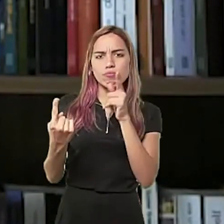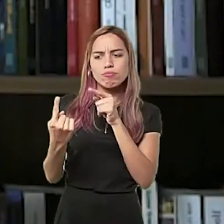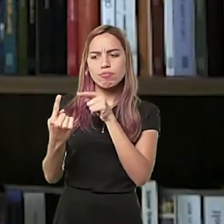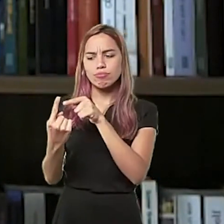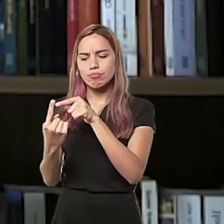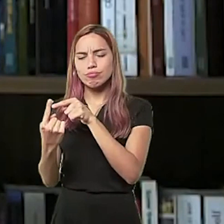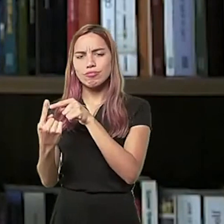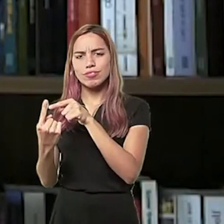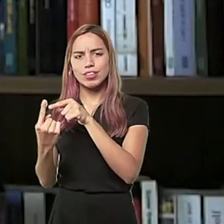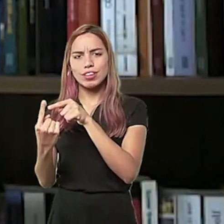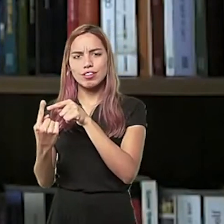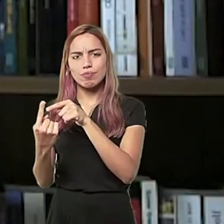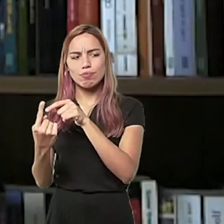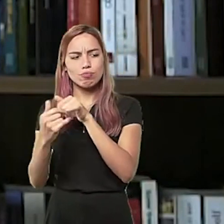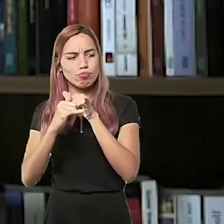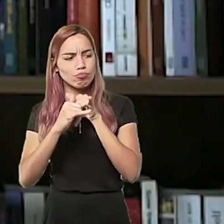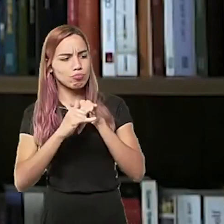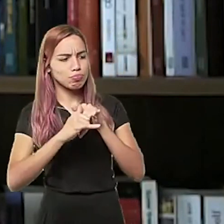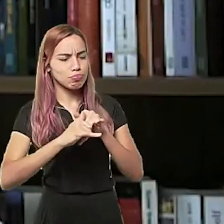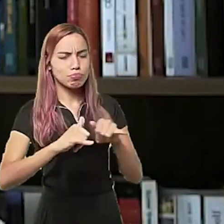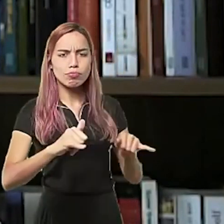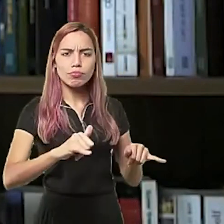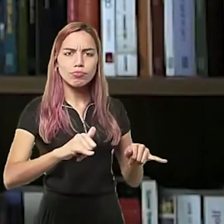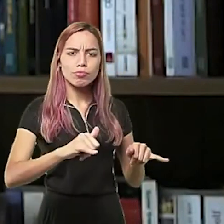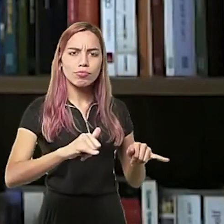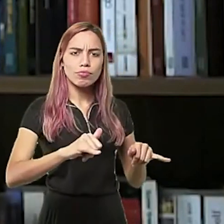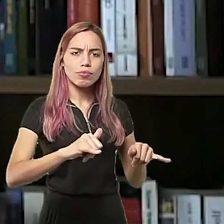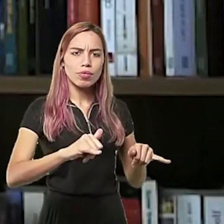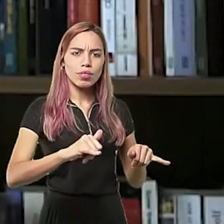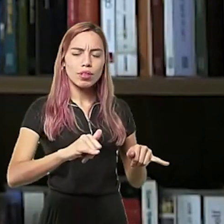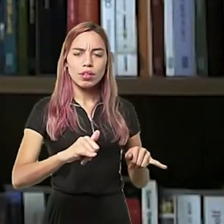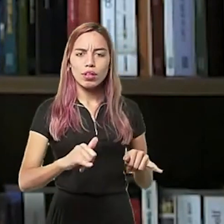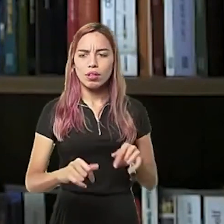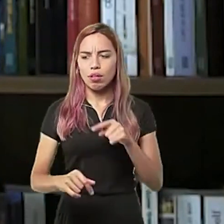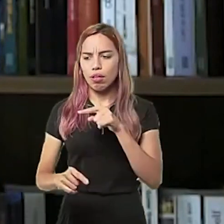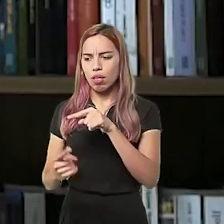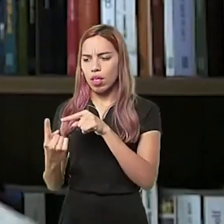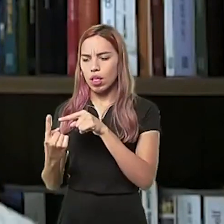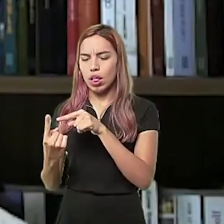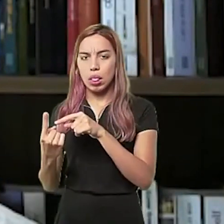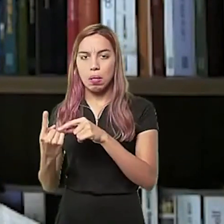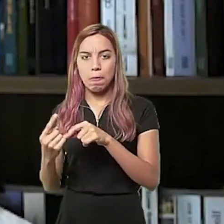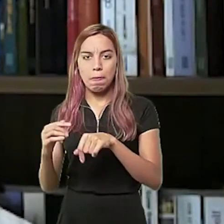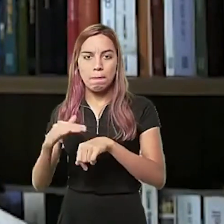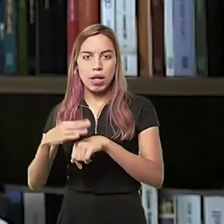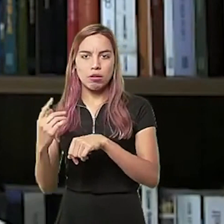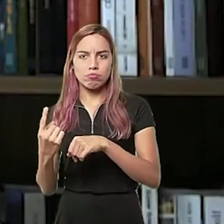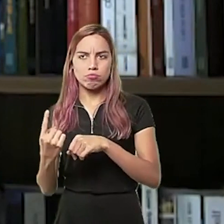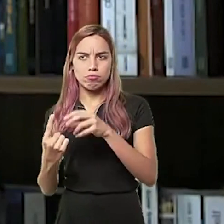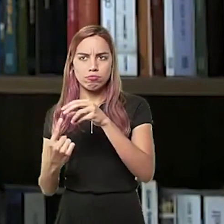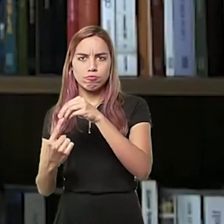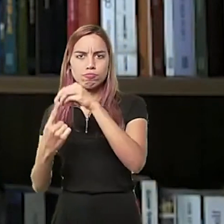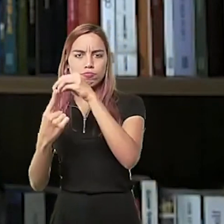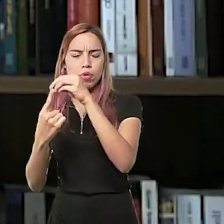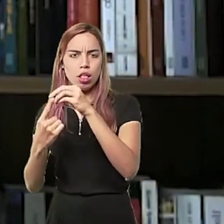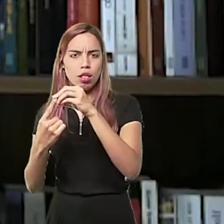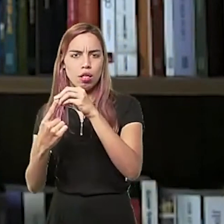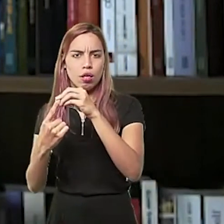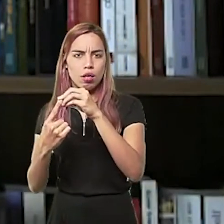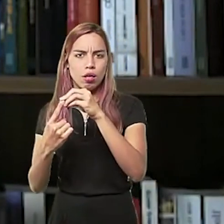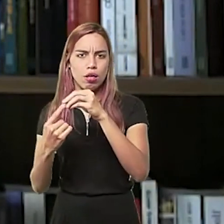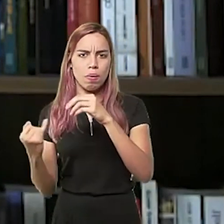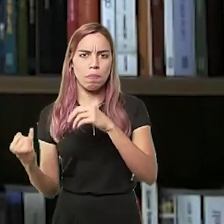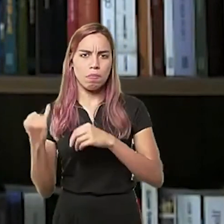ocupa aquela posição, né? Aquela posição central, que é algo muito parecido com a família, né? O que a